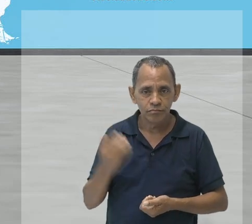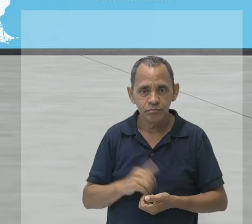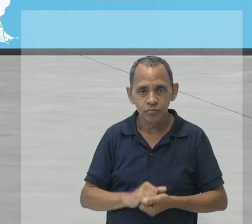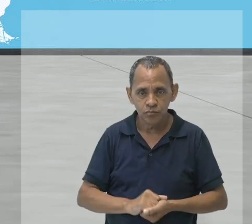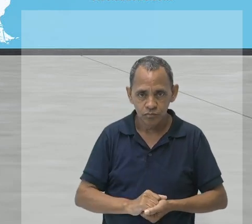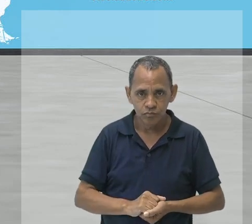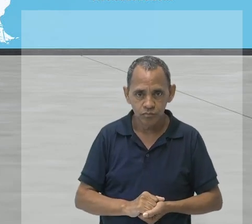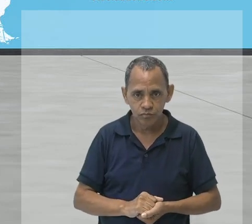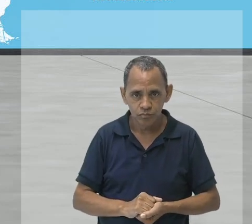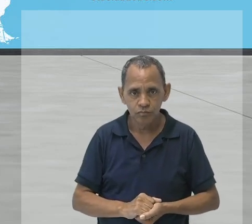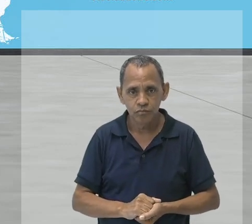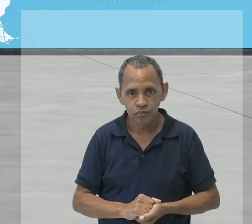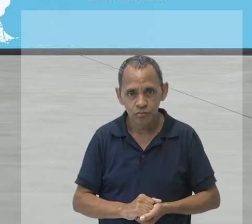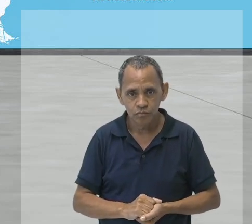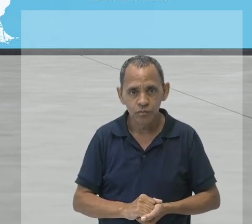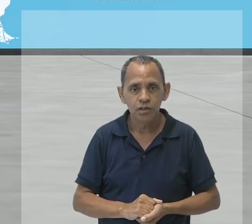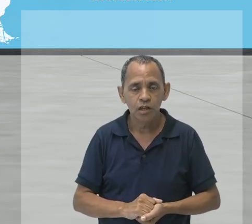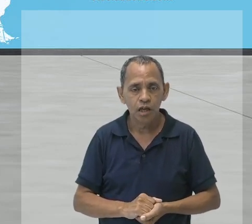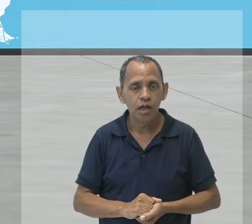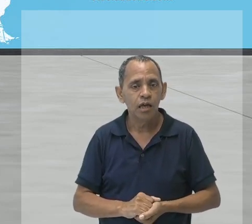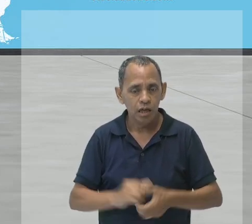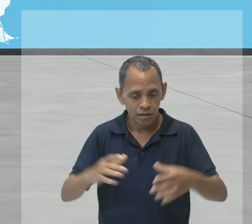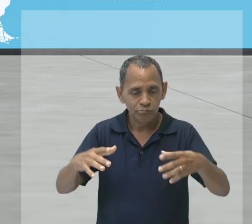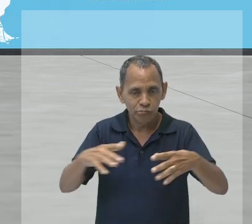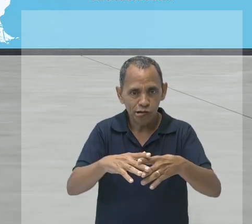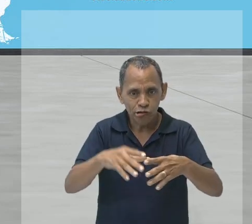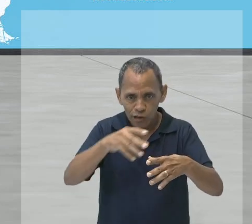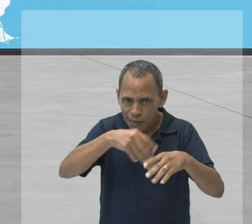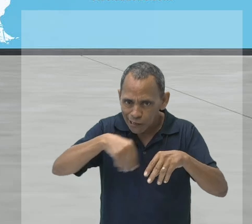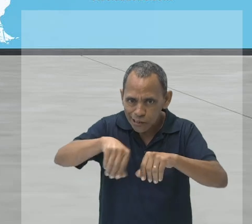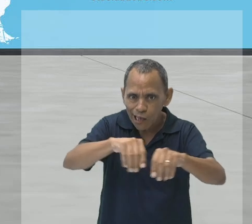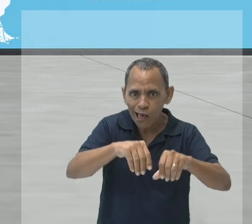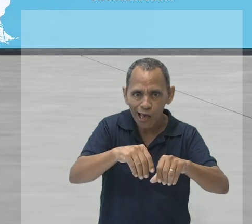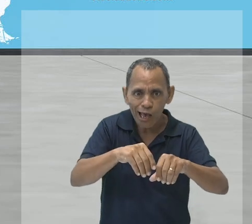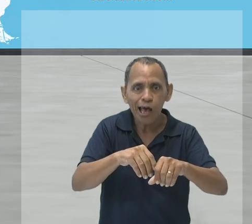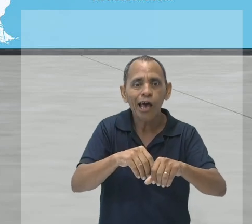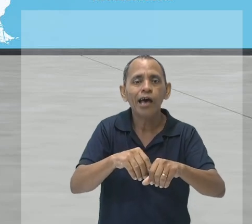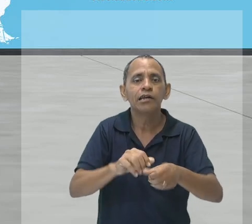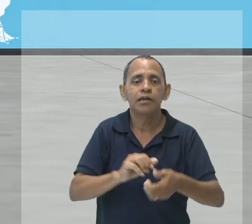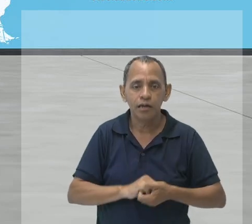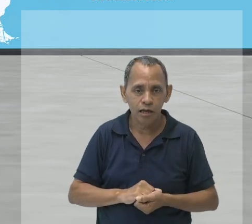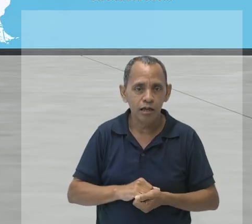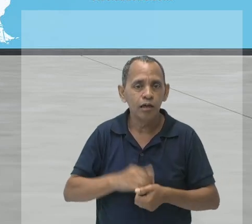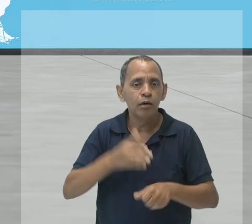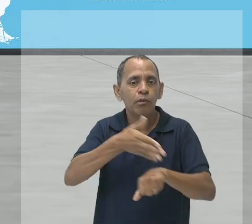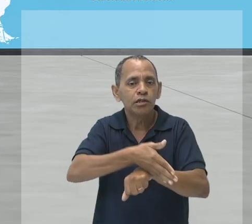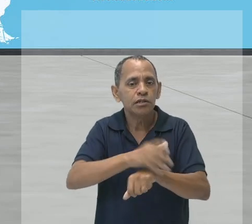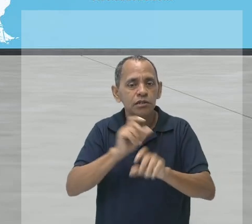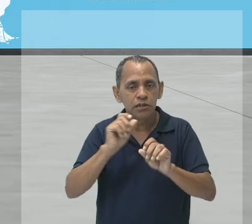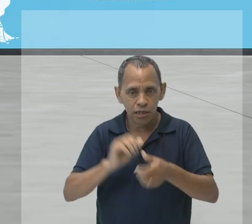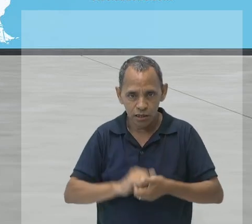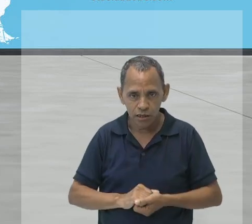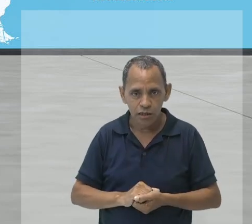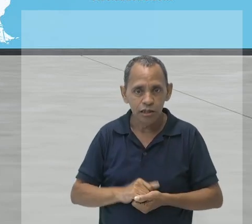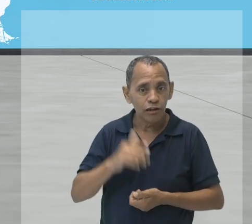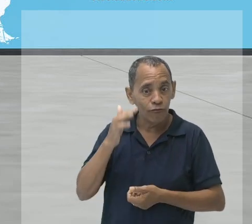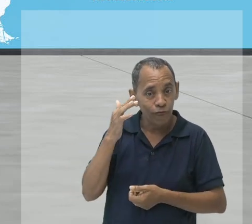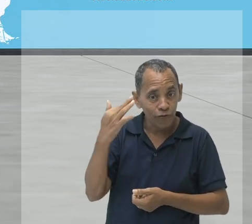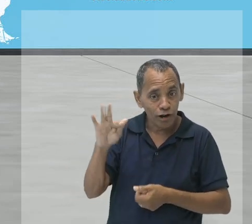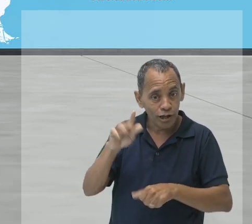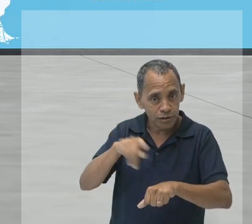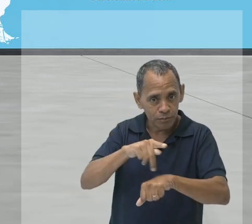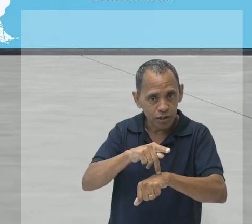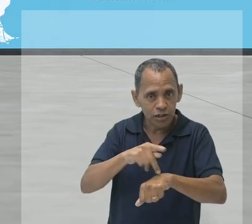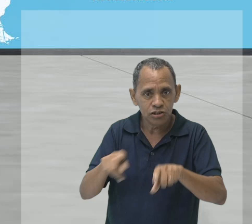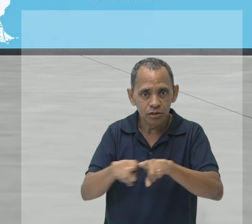Amapá, é um território que pertence à França, é um departamento francês. Então, não é um país independente. Essa seria a